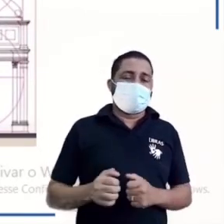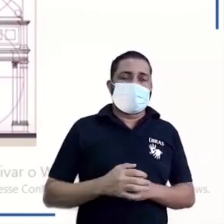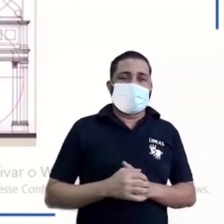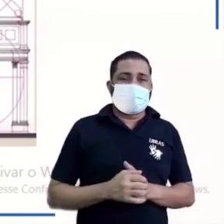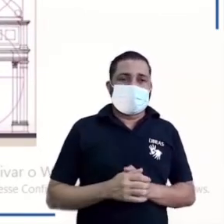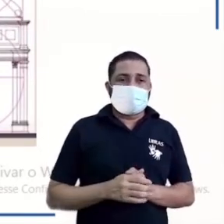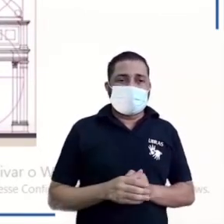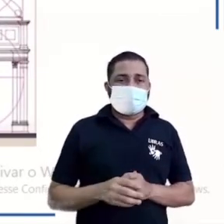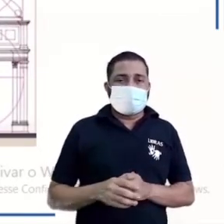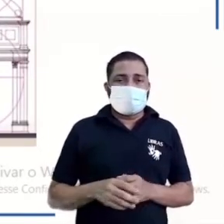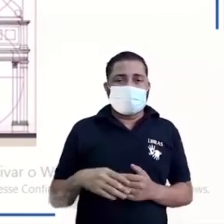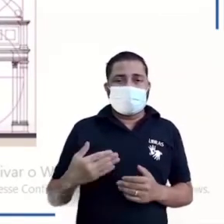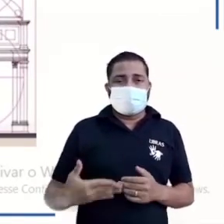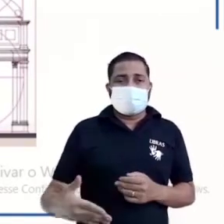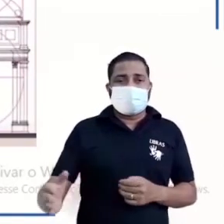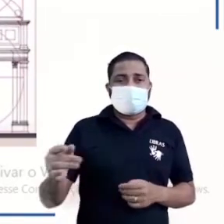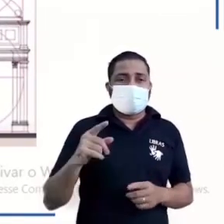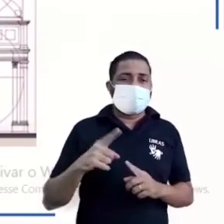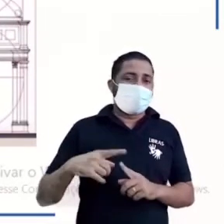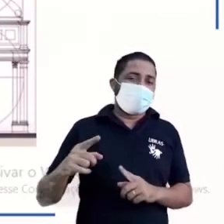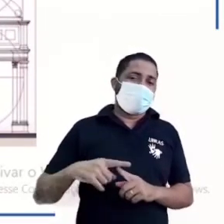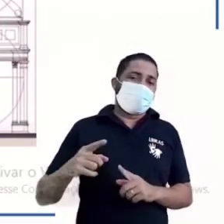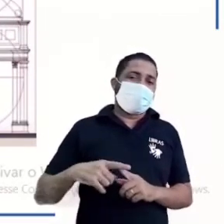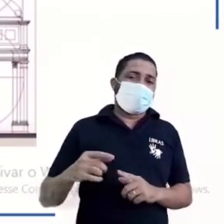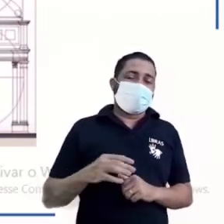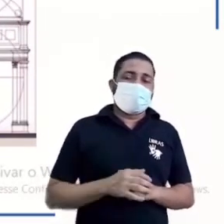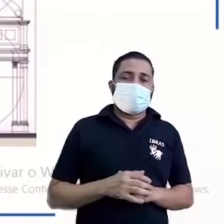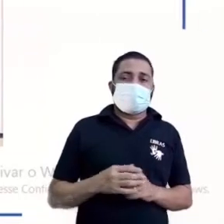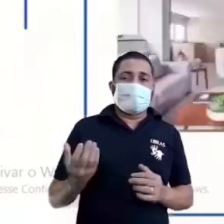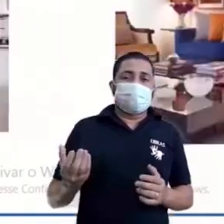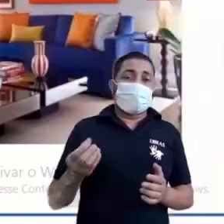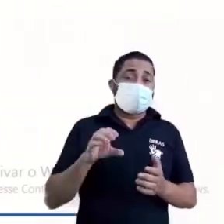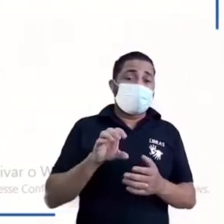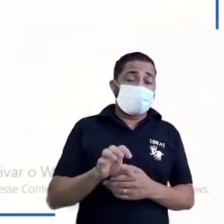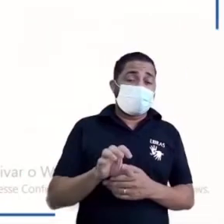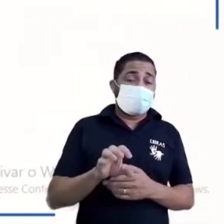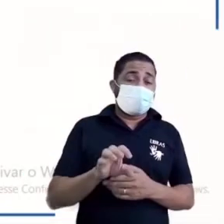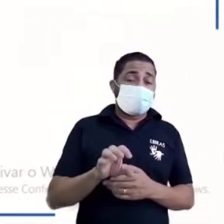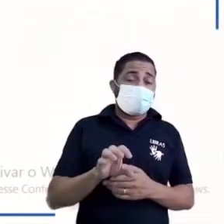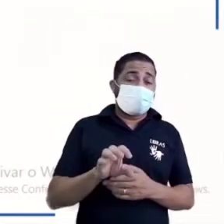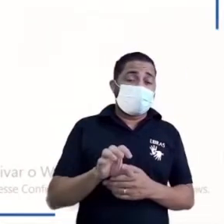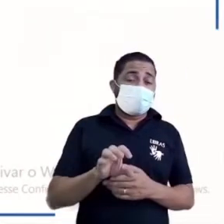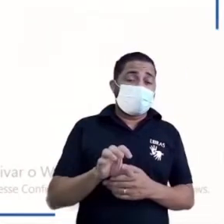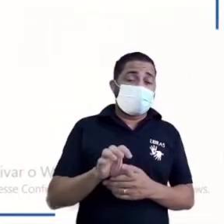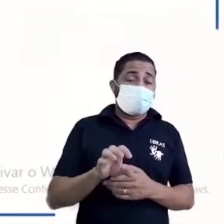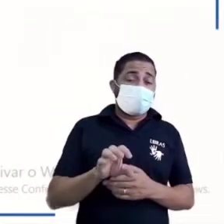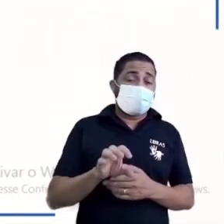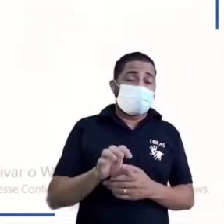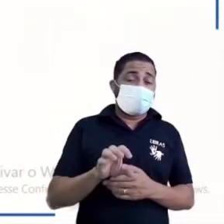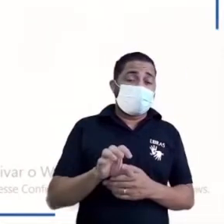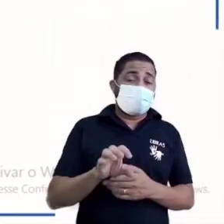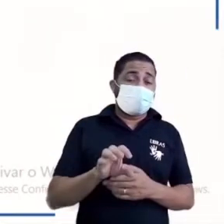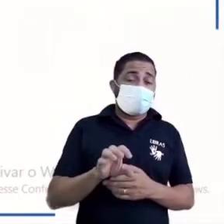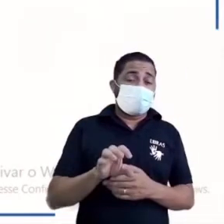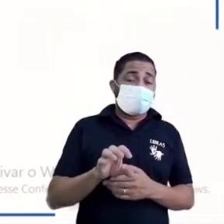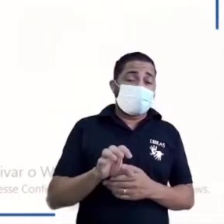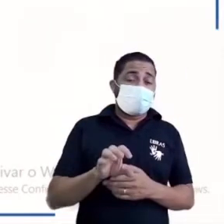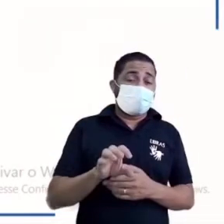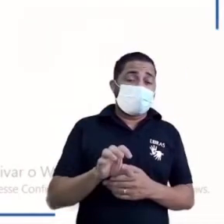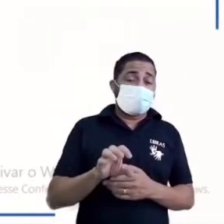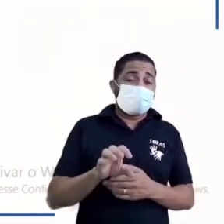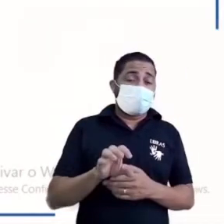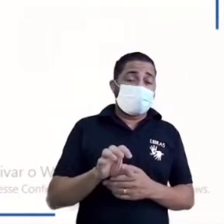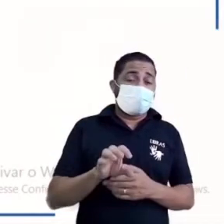levar adiante esse tipo de composição. 2 salas de estar,